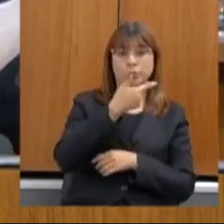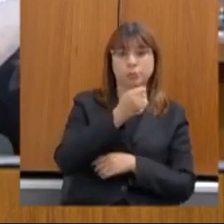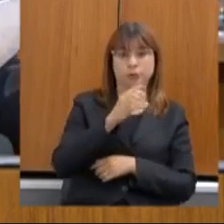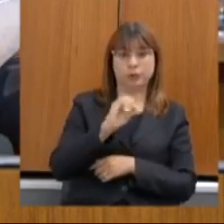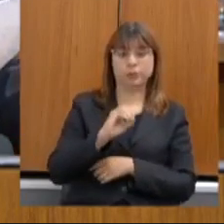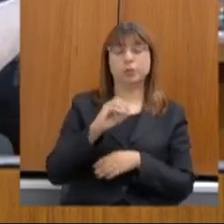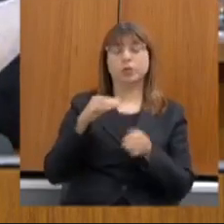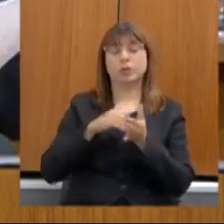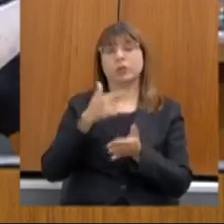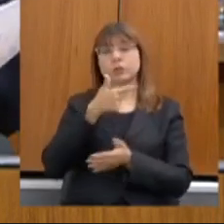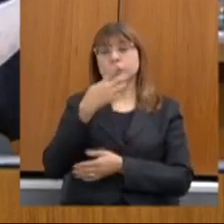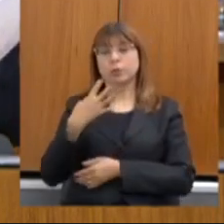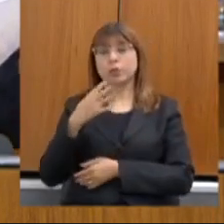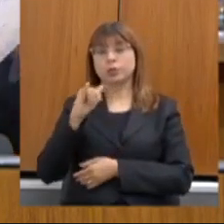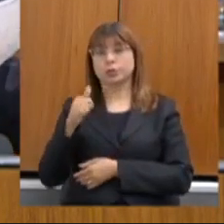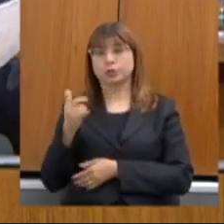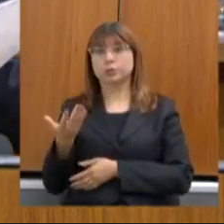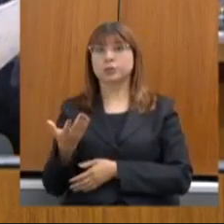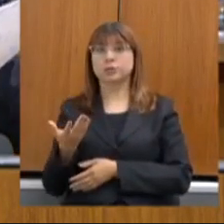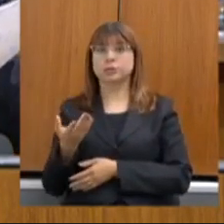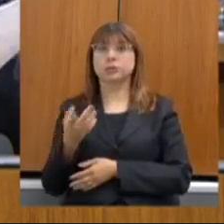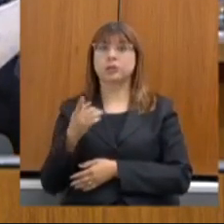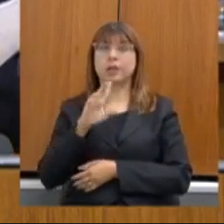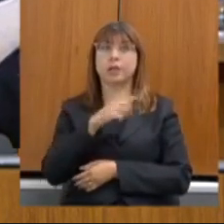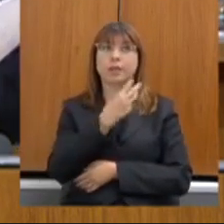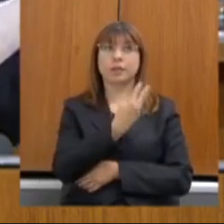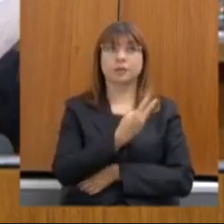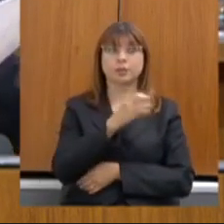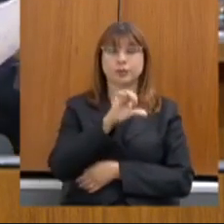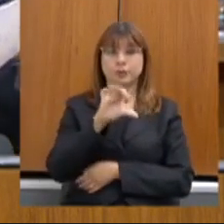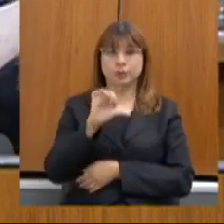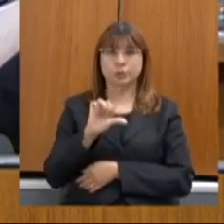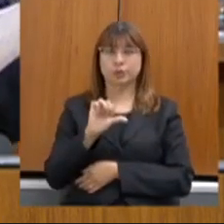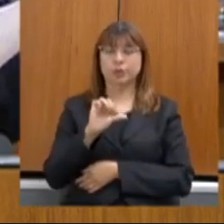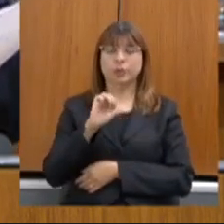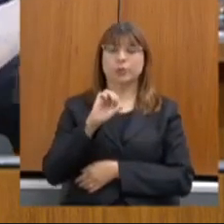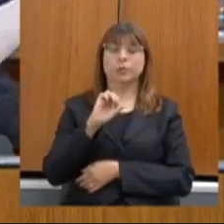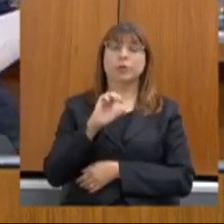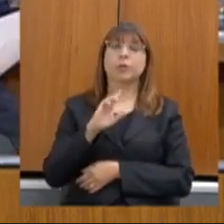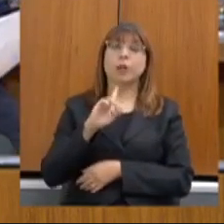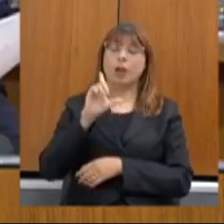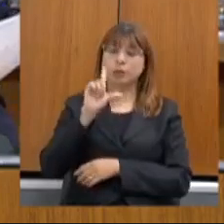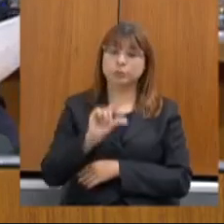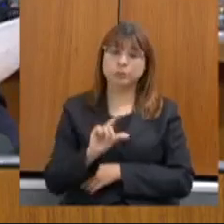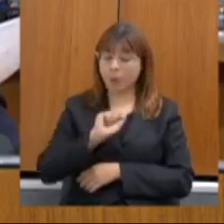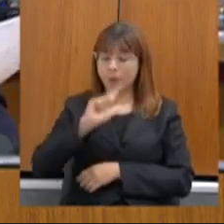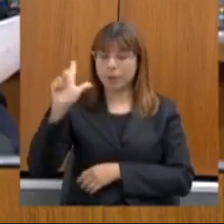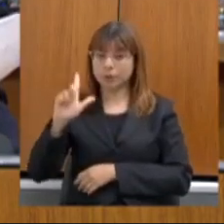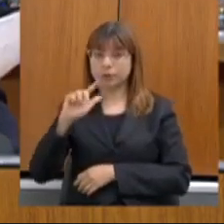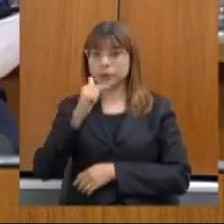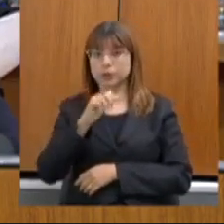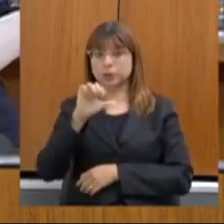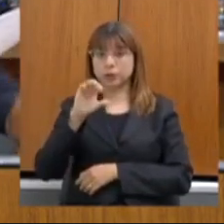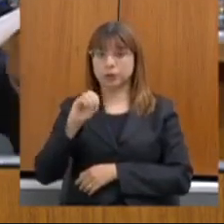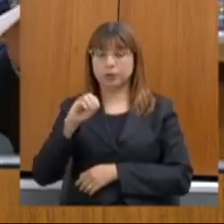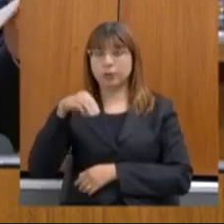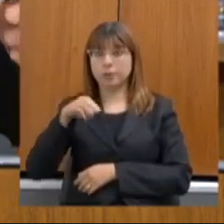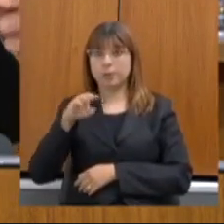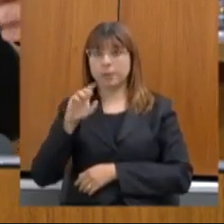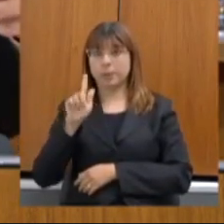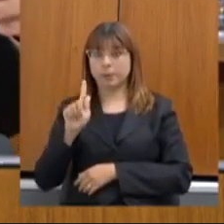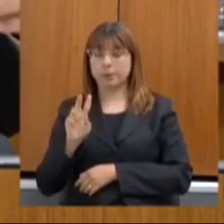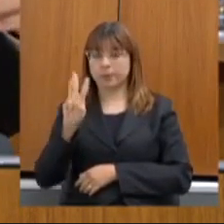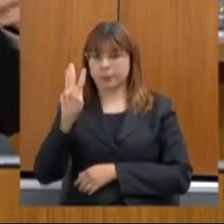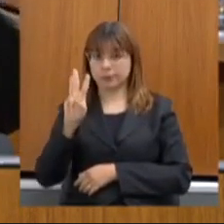24 11/2020 era 399 diga oito megawatts passou para 790 Mega watts